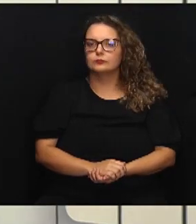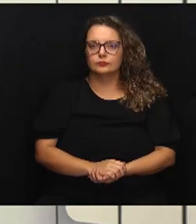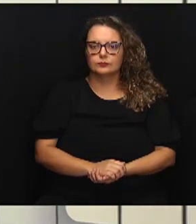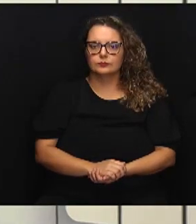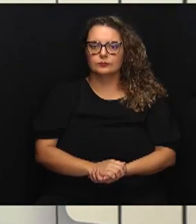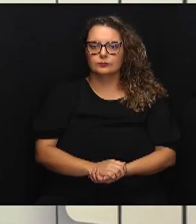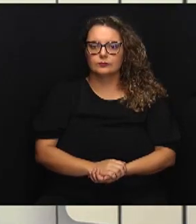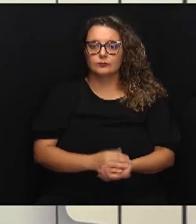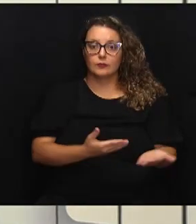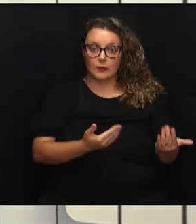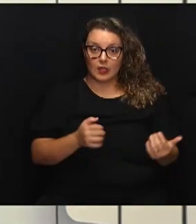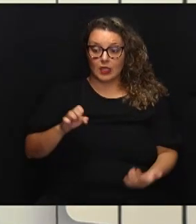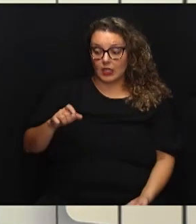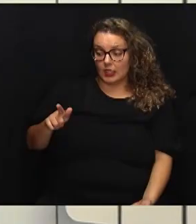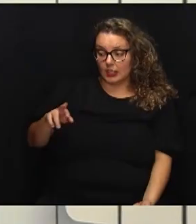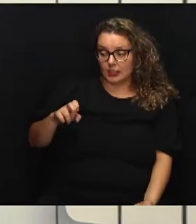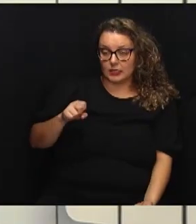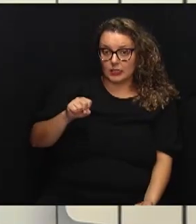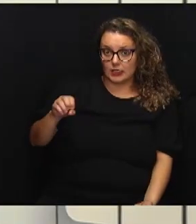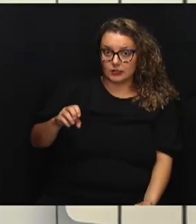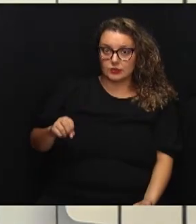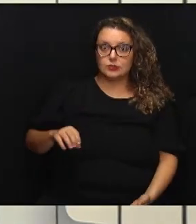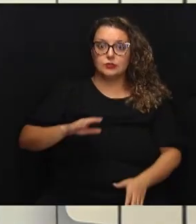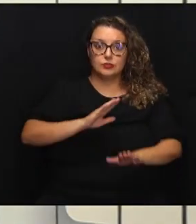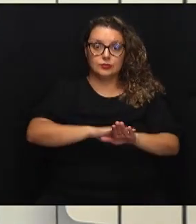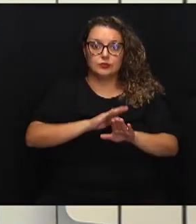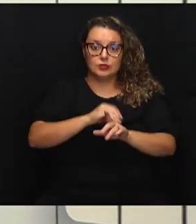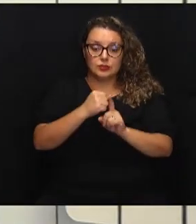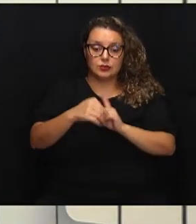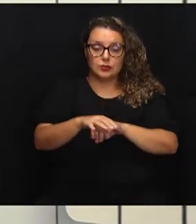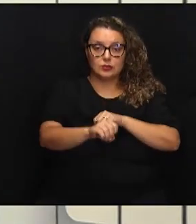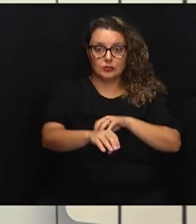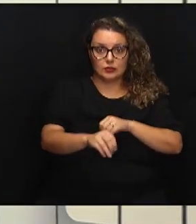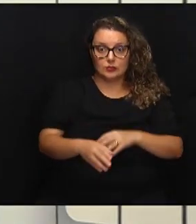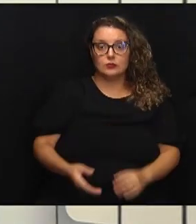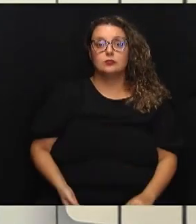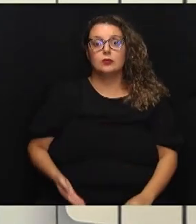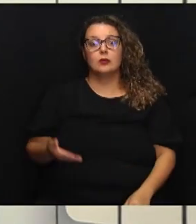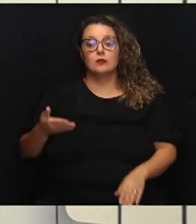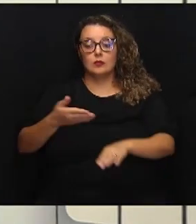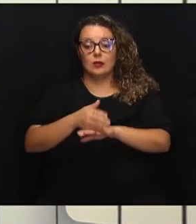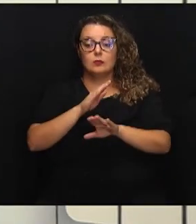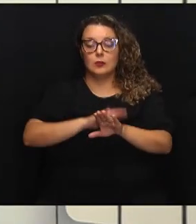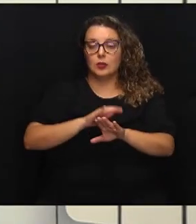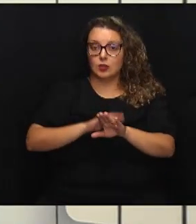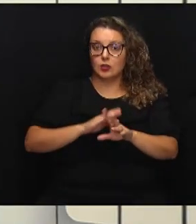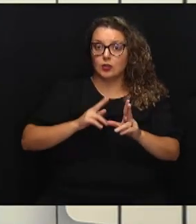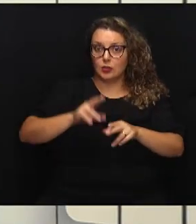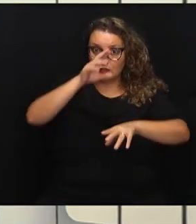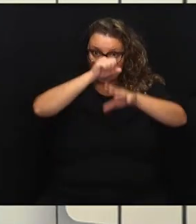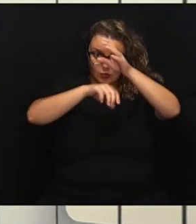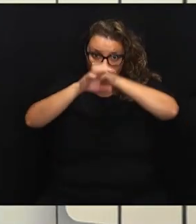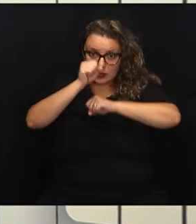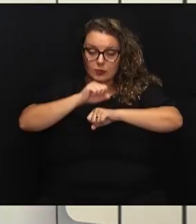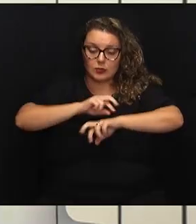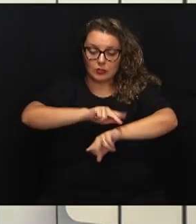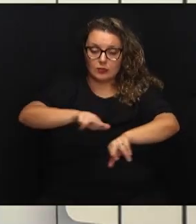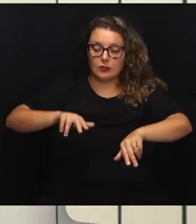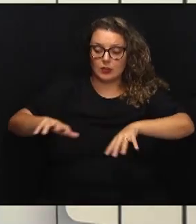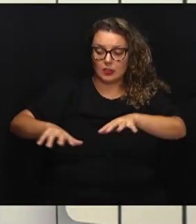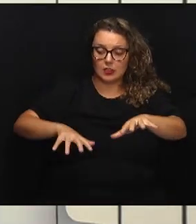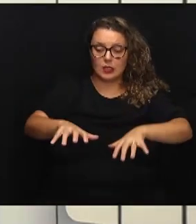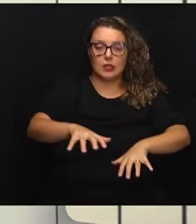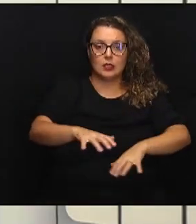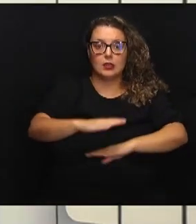Jovens egressos de medidas socioeducativas vão atuar como aprendizes em diversos